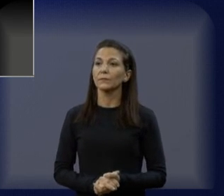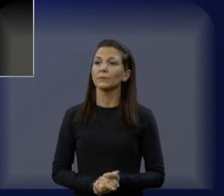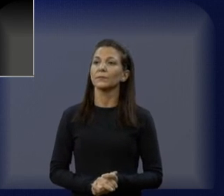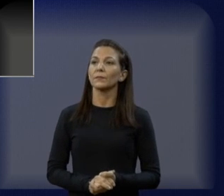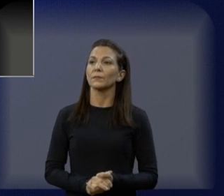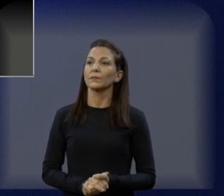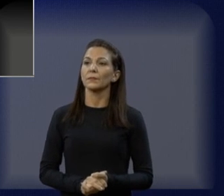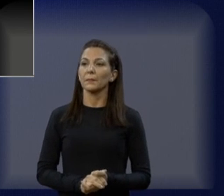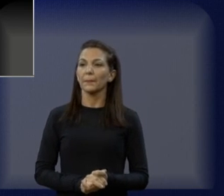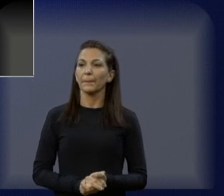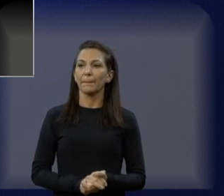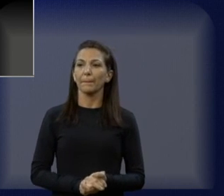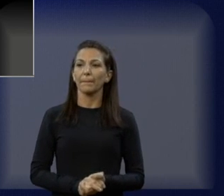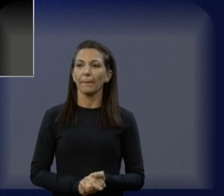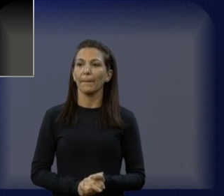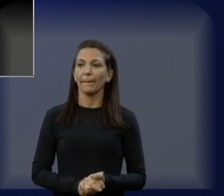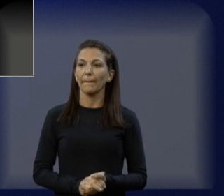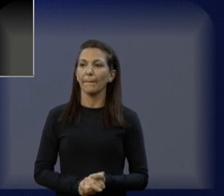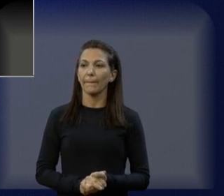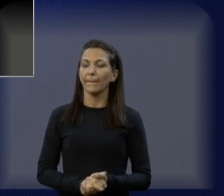e o pa